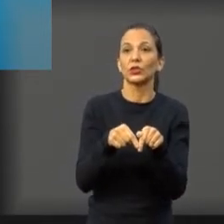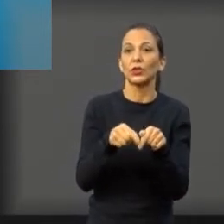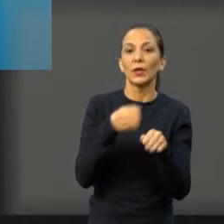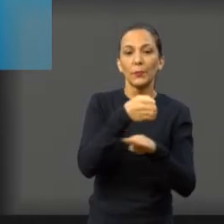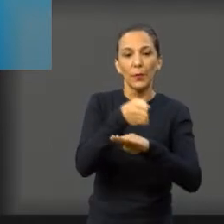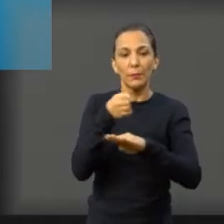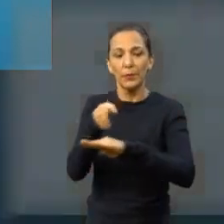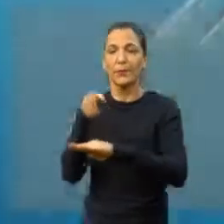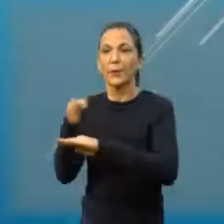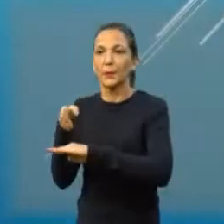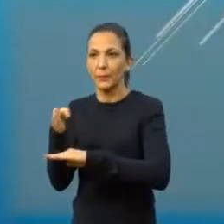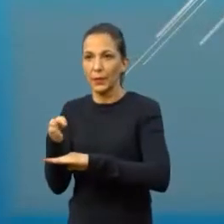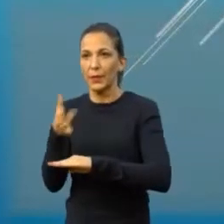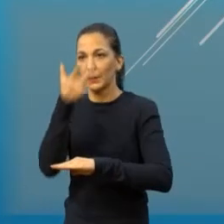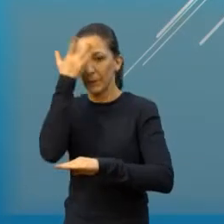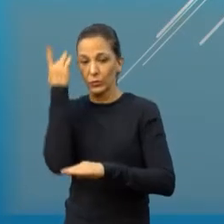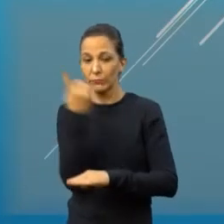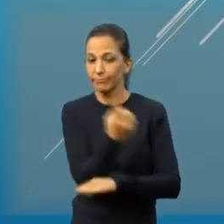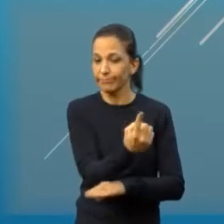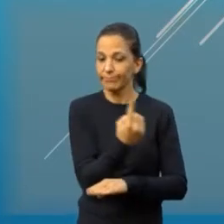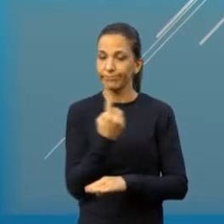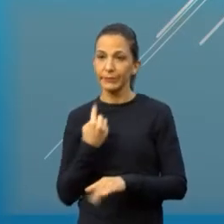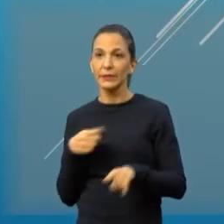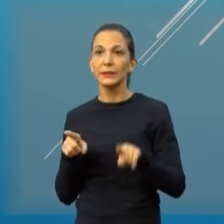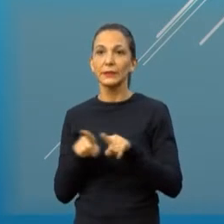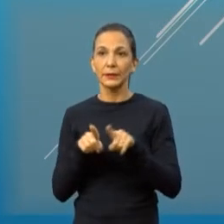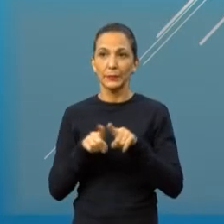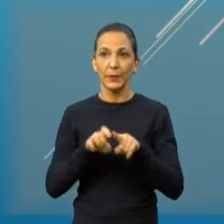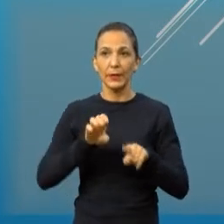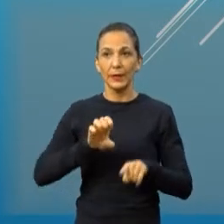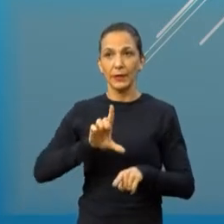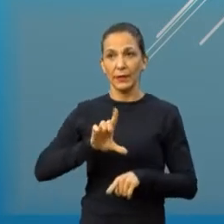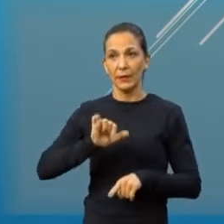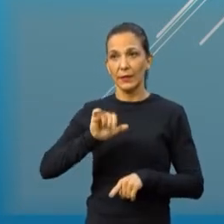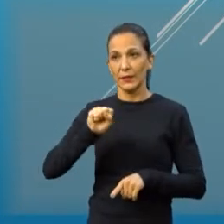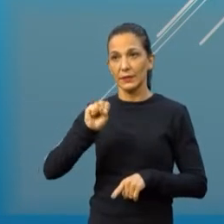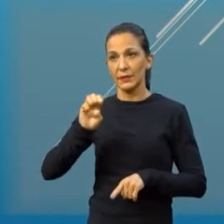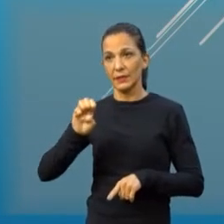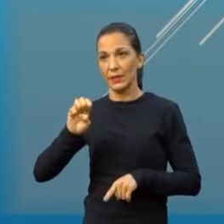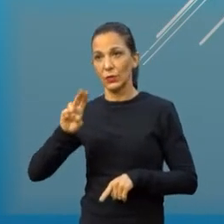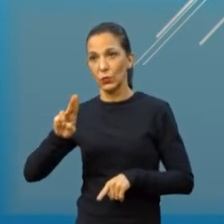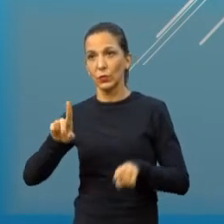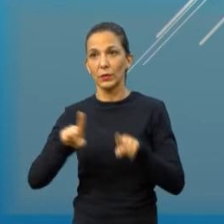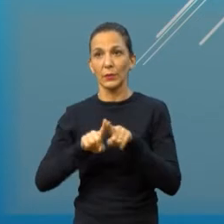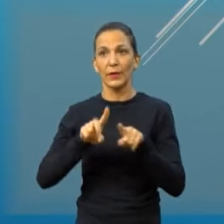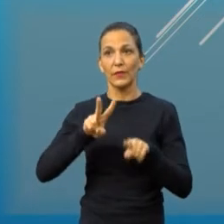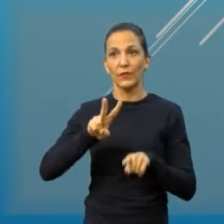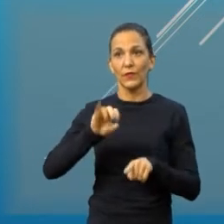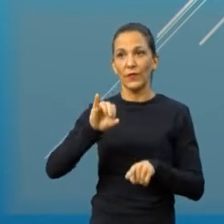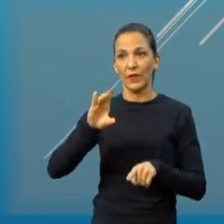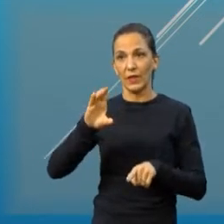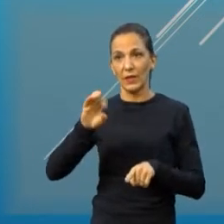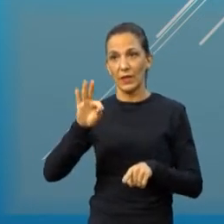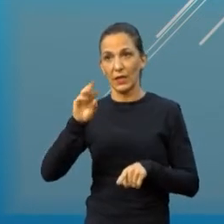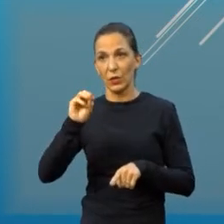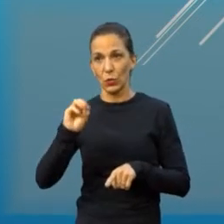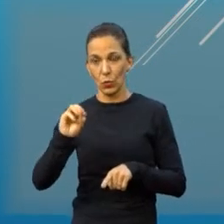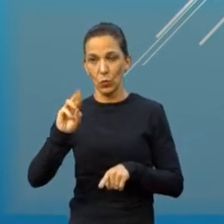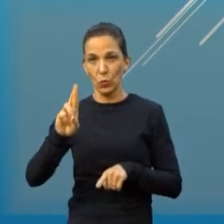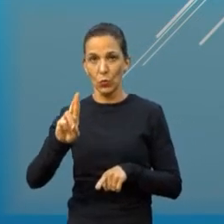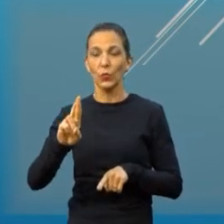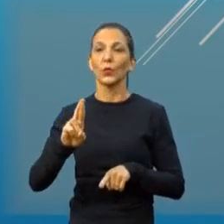também recebendo as pessoas nosso gabinete e o Eliseu E o Vitor que são dois jovens empreendedores que trouxeram projeto magnífico